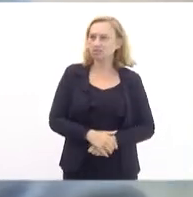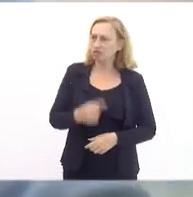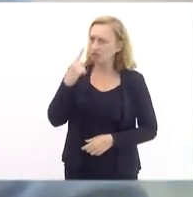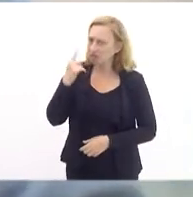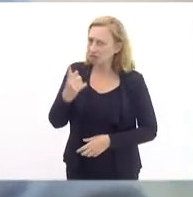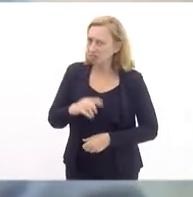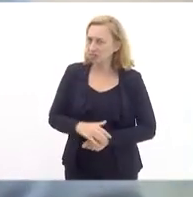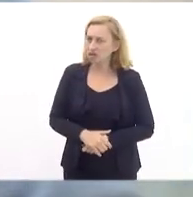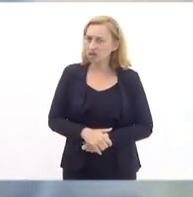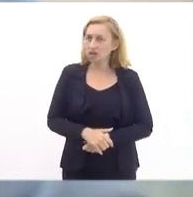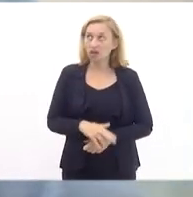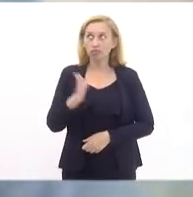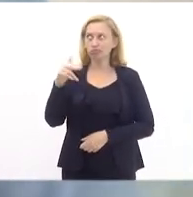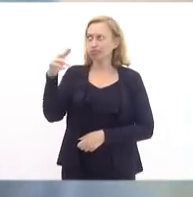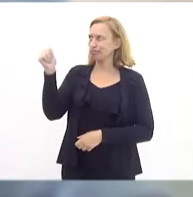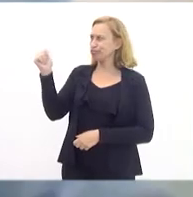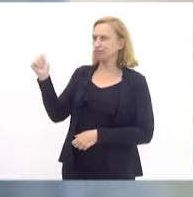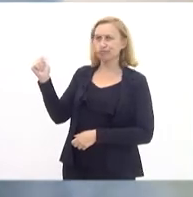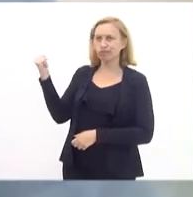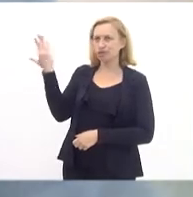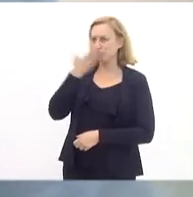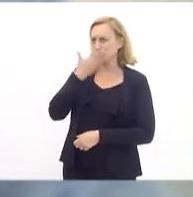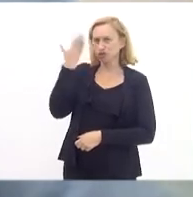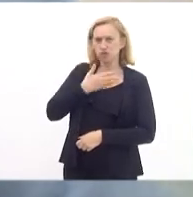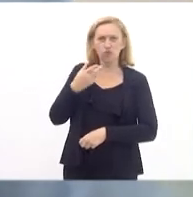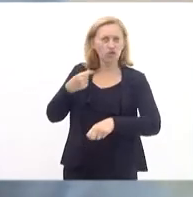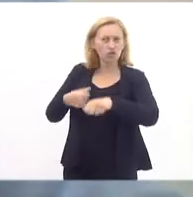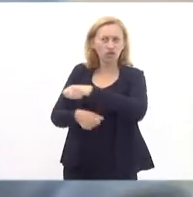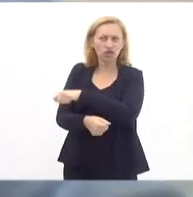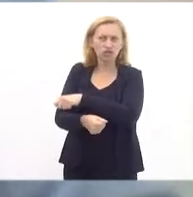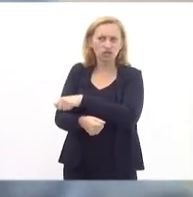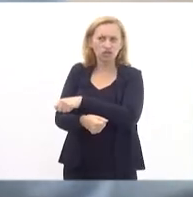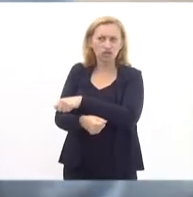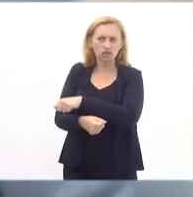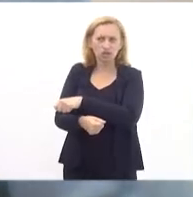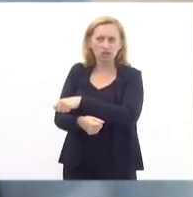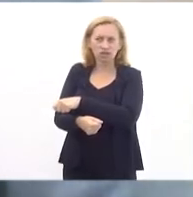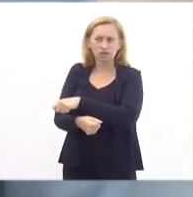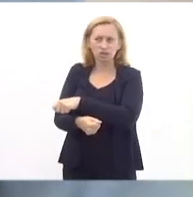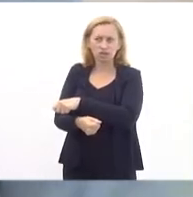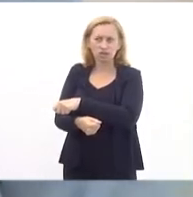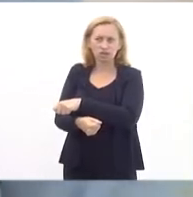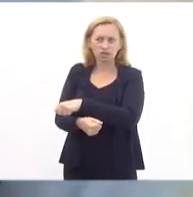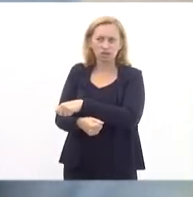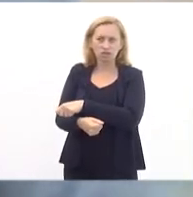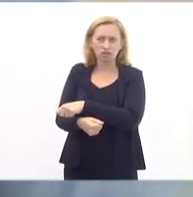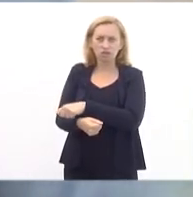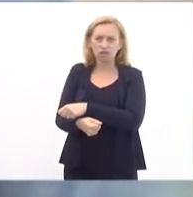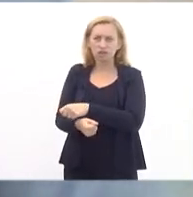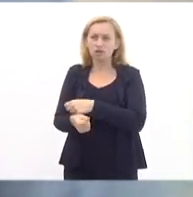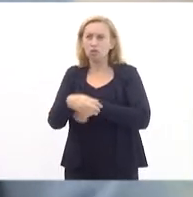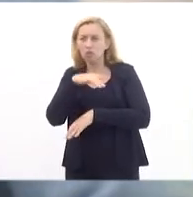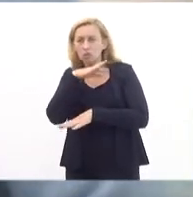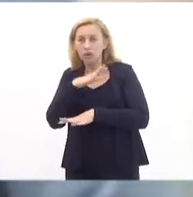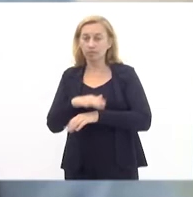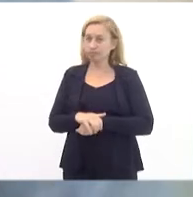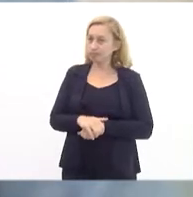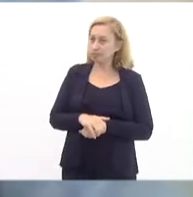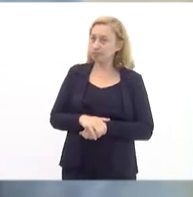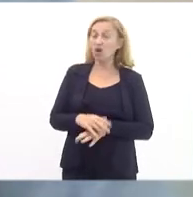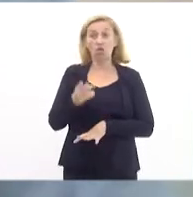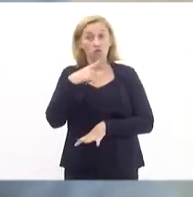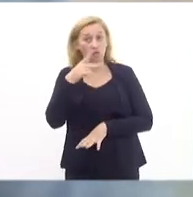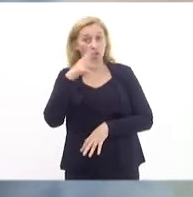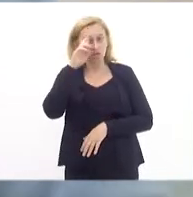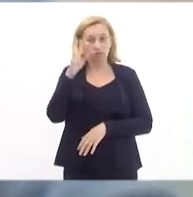veja, eu nunca vi ninguém investir em algo que seja deficitário. De modo que eu digo, presidente,